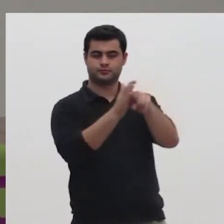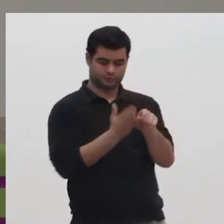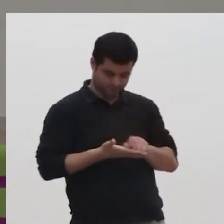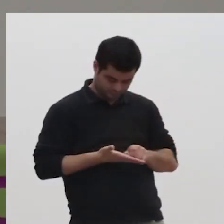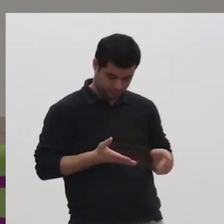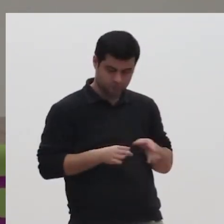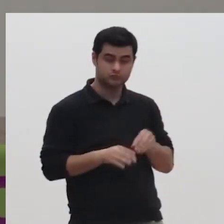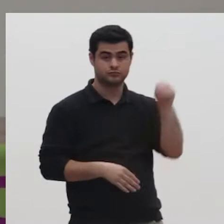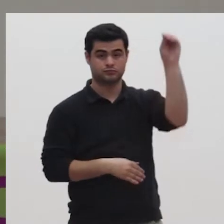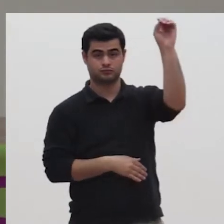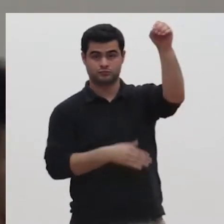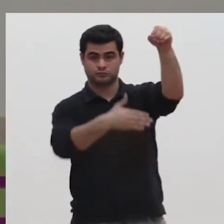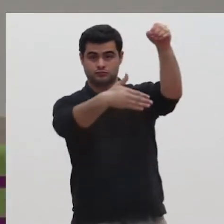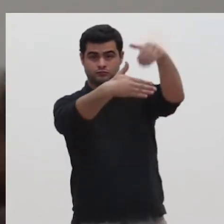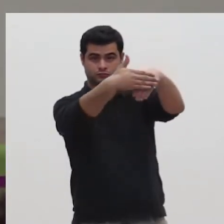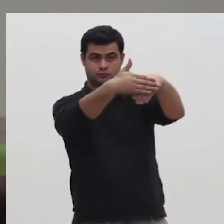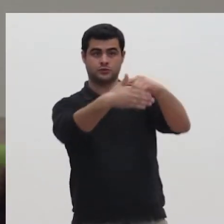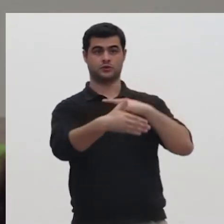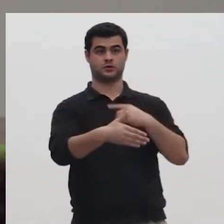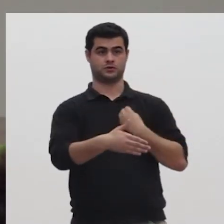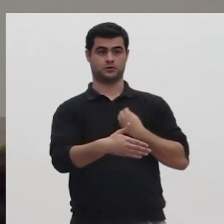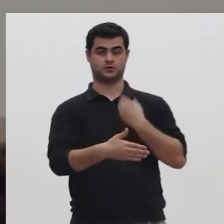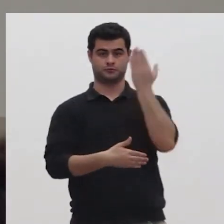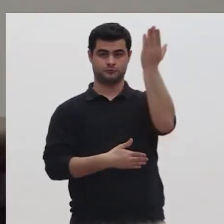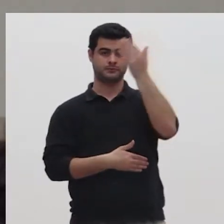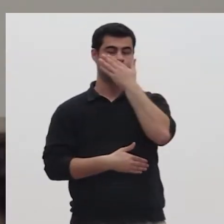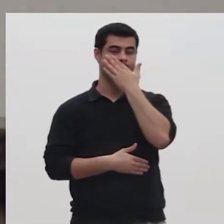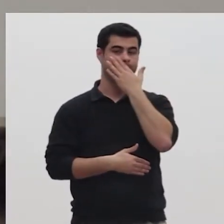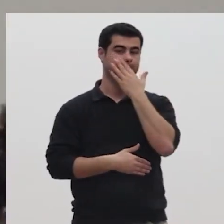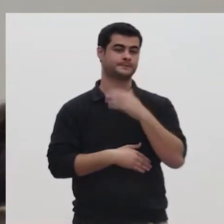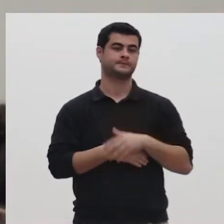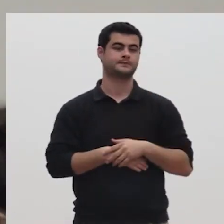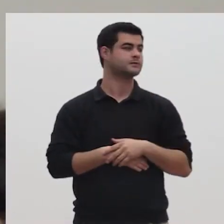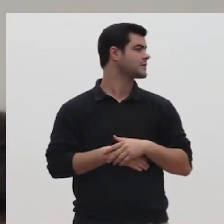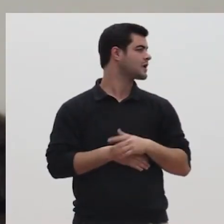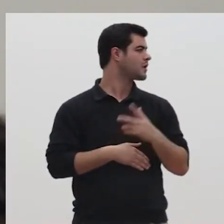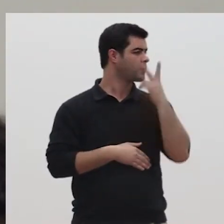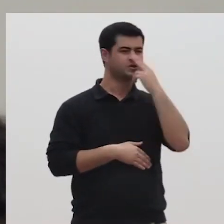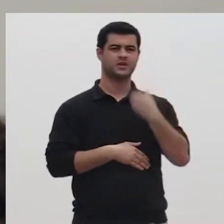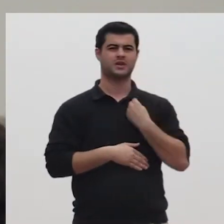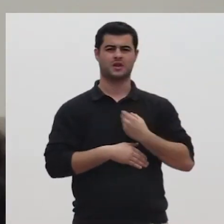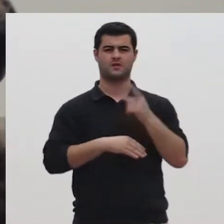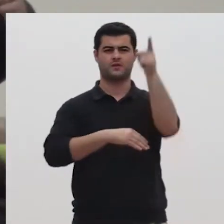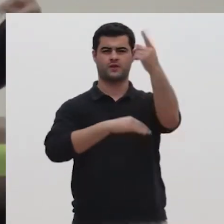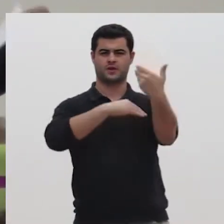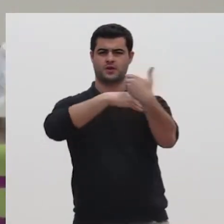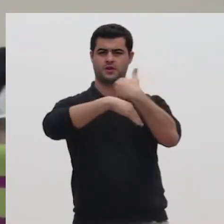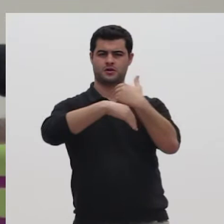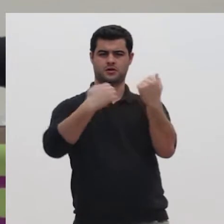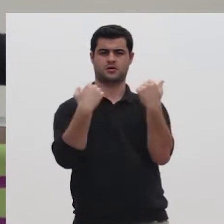estarão dispostas em local acessível indicado pela comissão. As urnas estavam aqui na entrada do